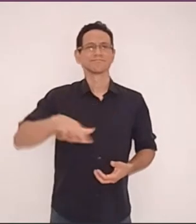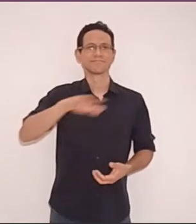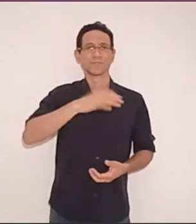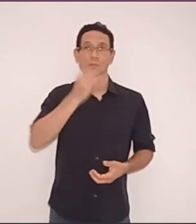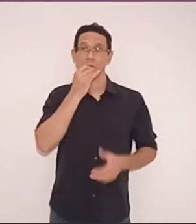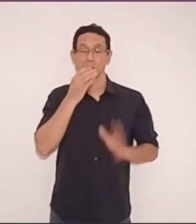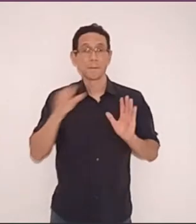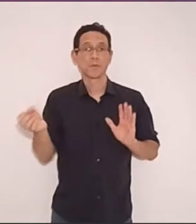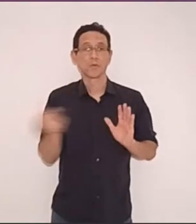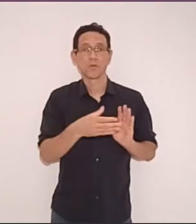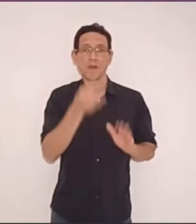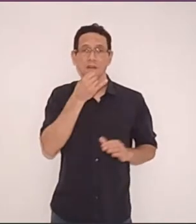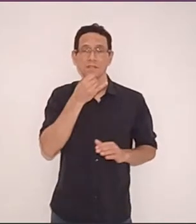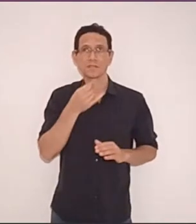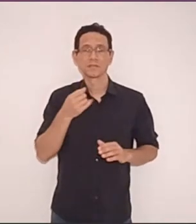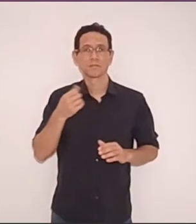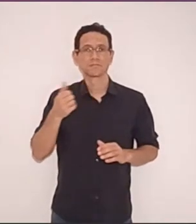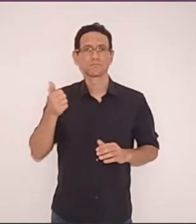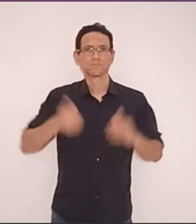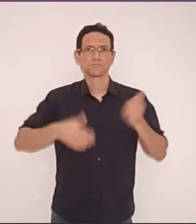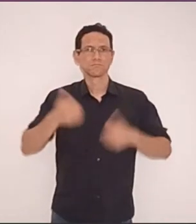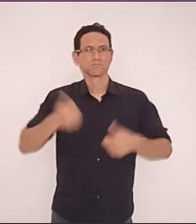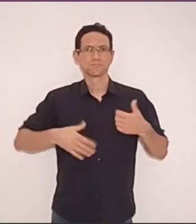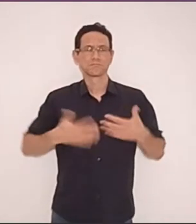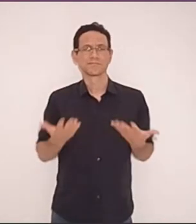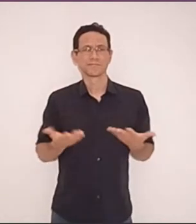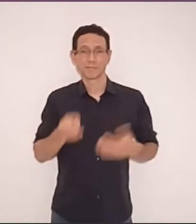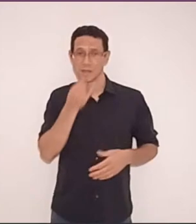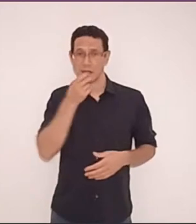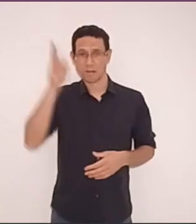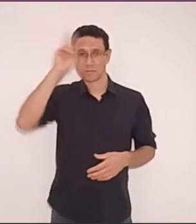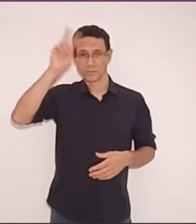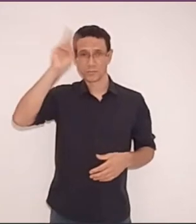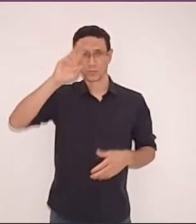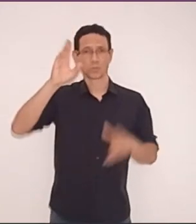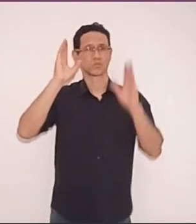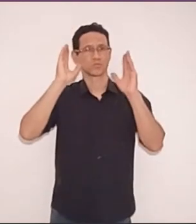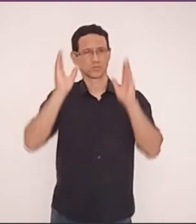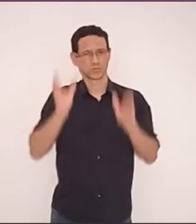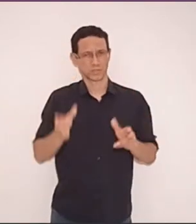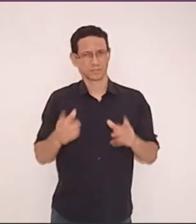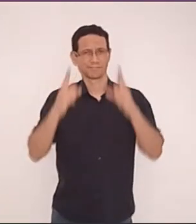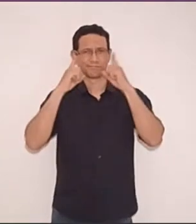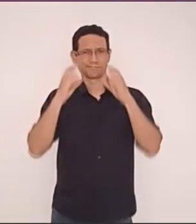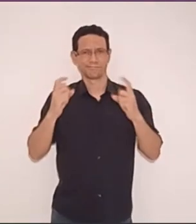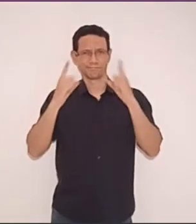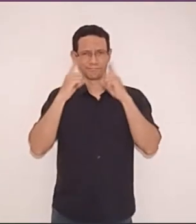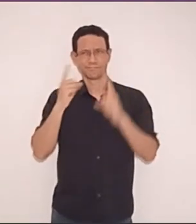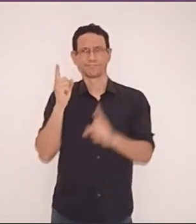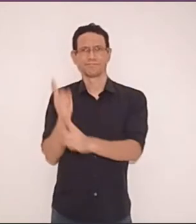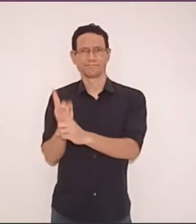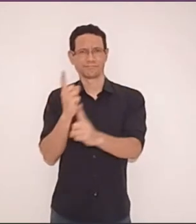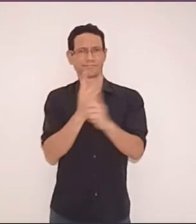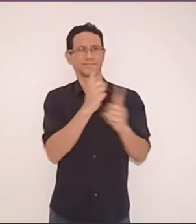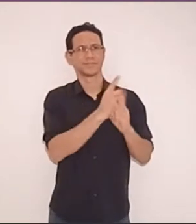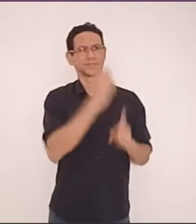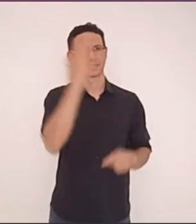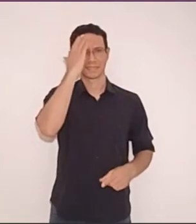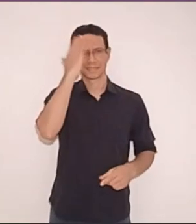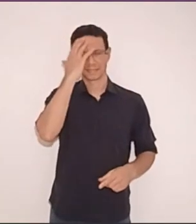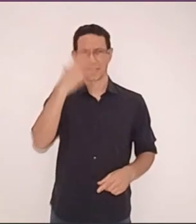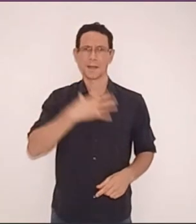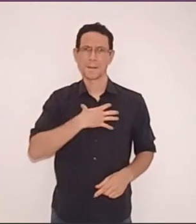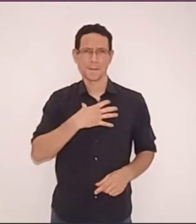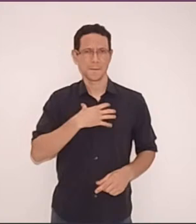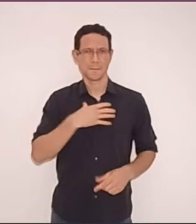na construção de novas narrativas né a gente tem uma história marcada de violência e que ela foi e é